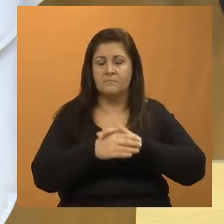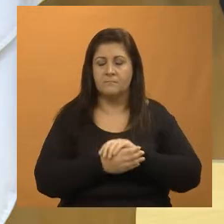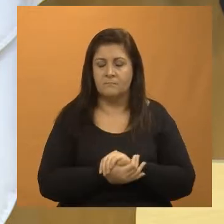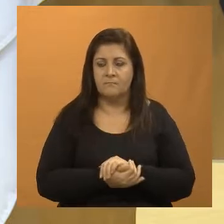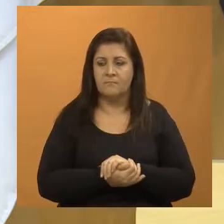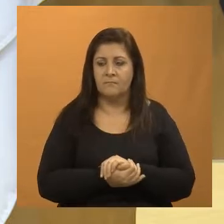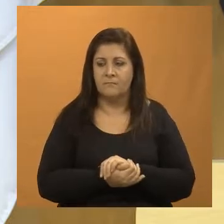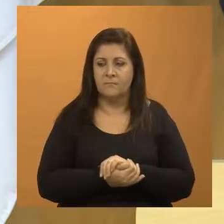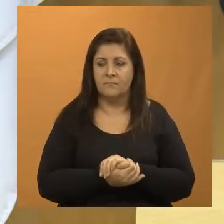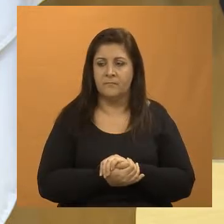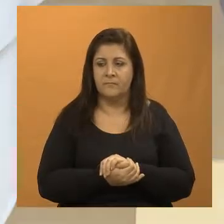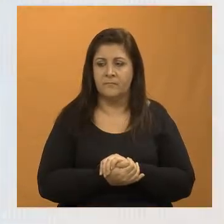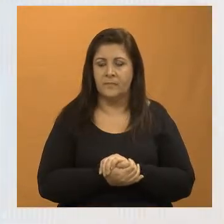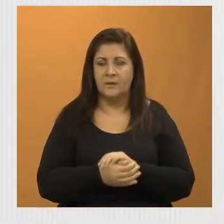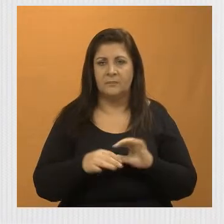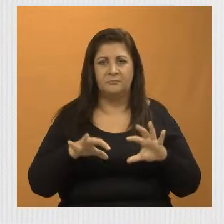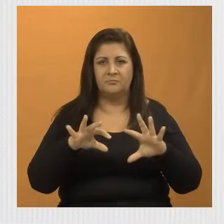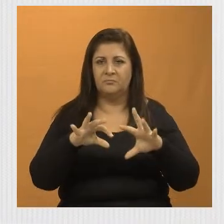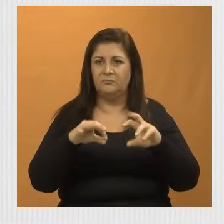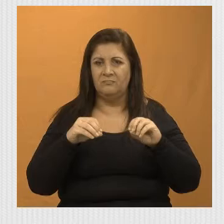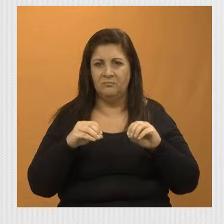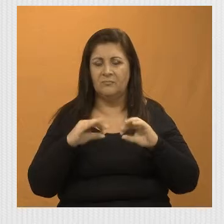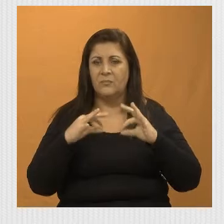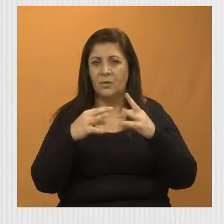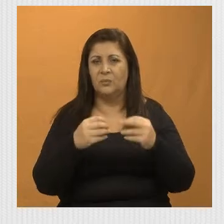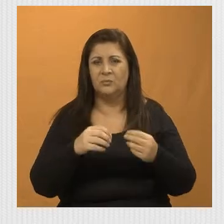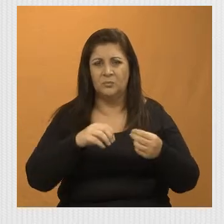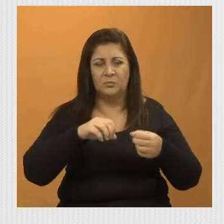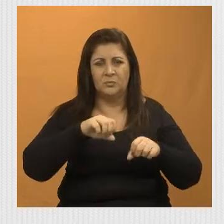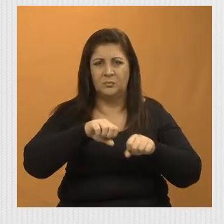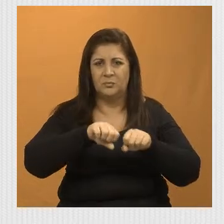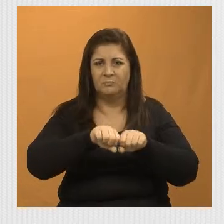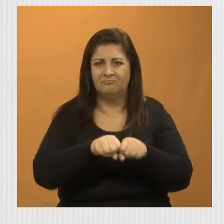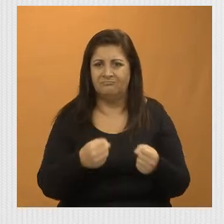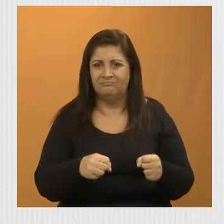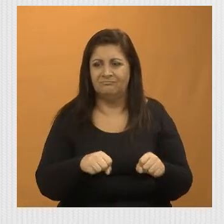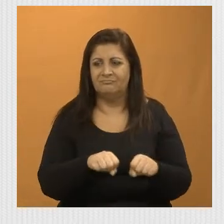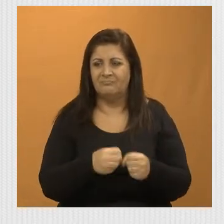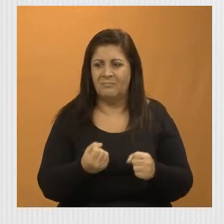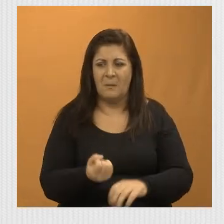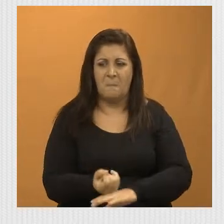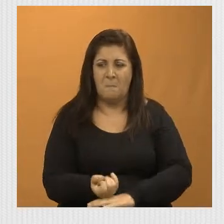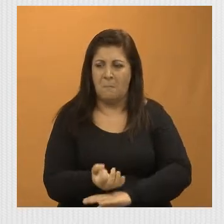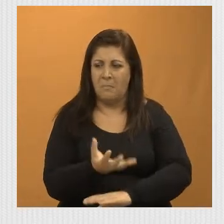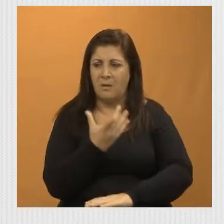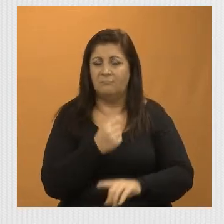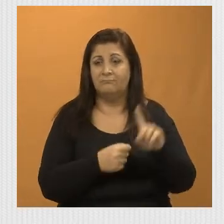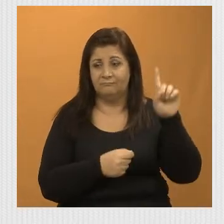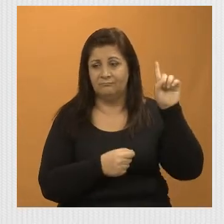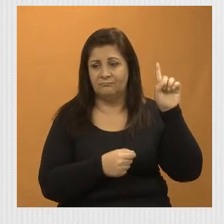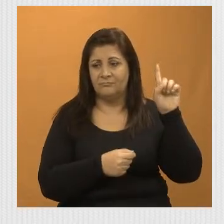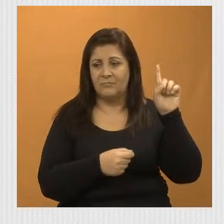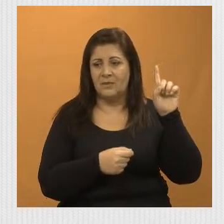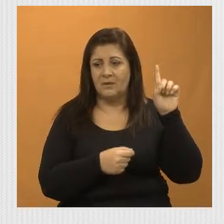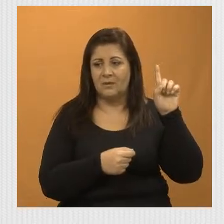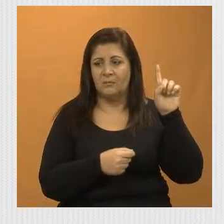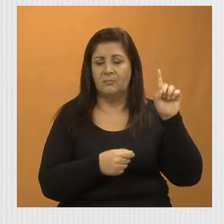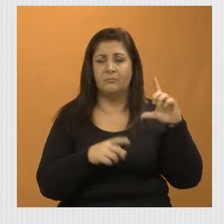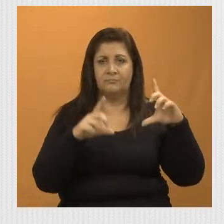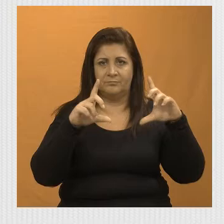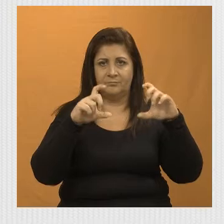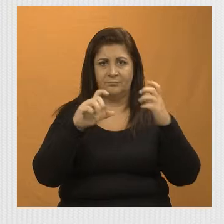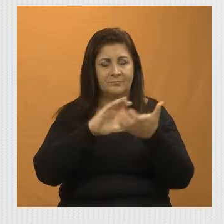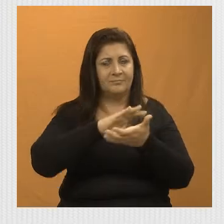novamente o que eu já disse, arquibancada cedendo, campo com mato de quase 1 metro de altura, sem nenhuma